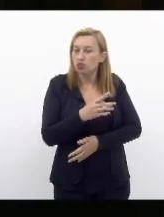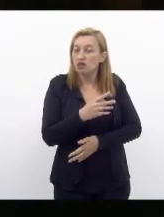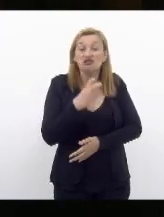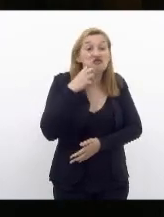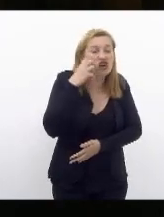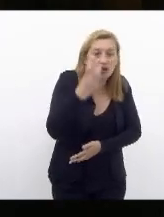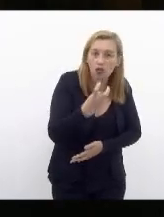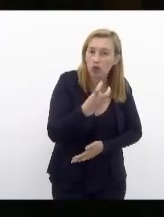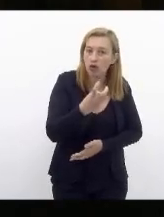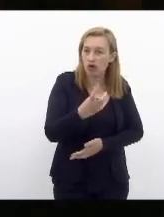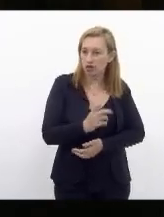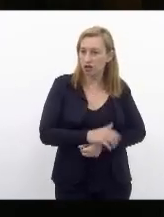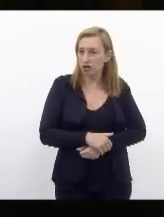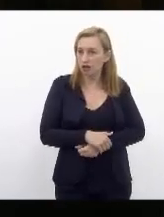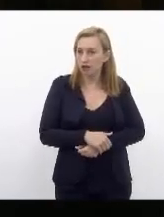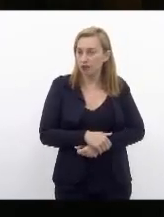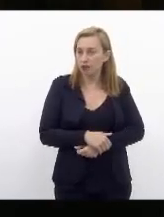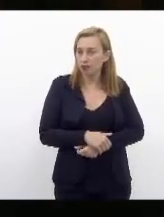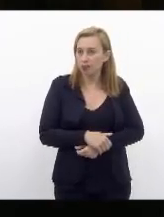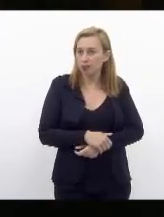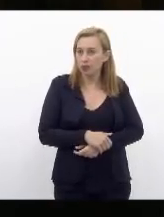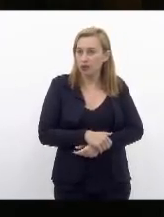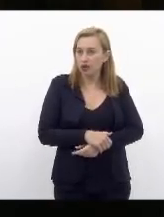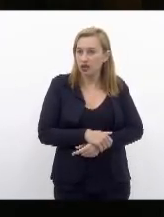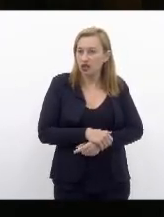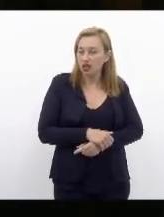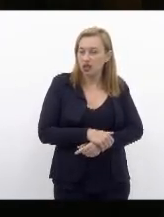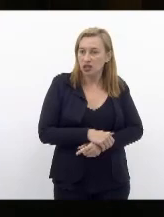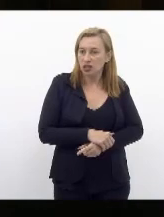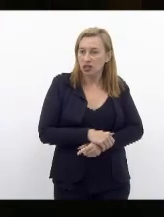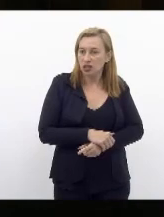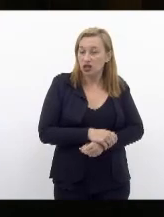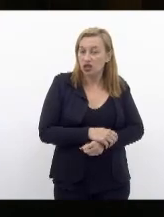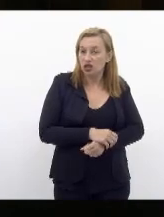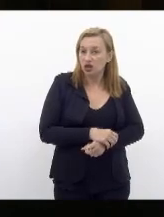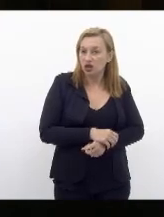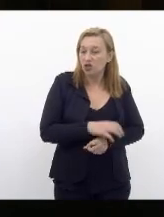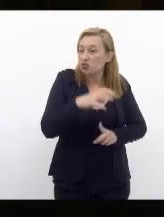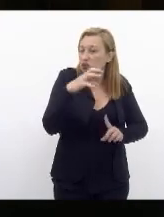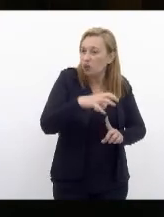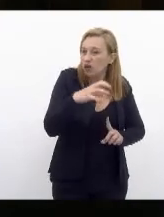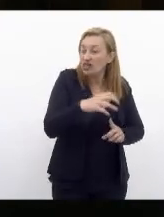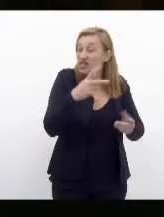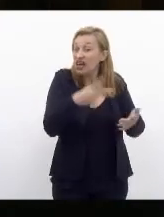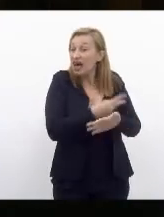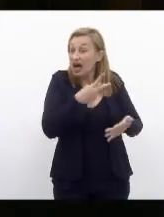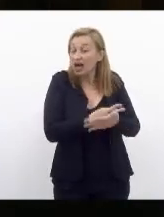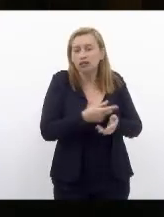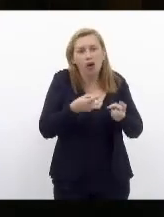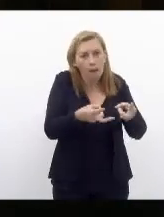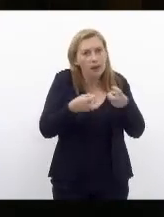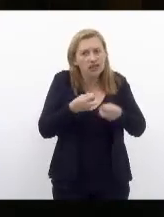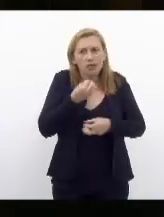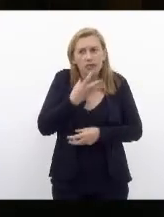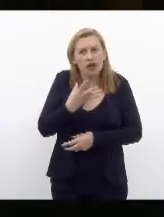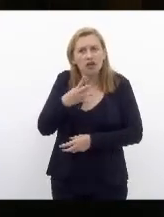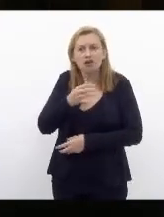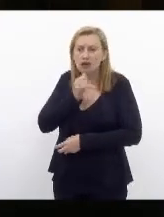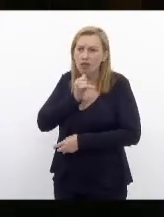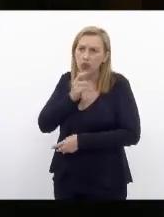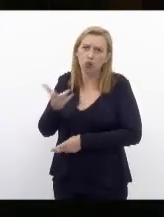esse episódio impondo uma narrativa falaciosa. A gente percebe muito bem, por